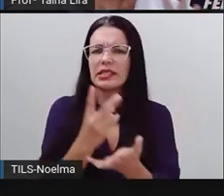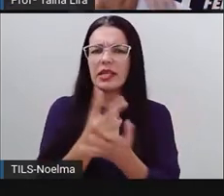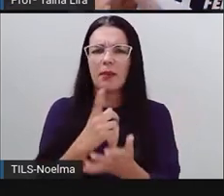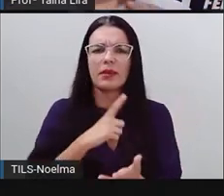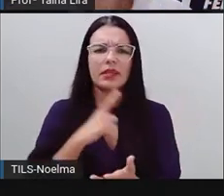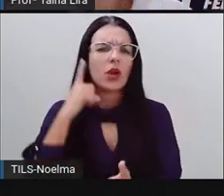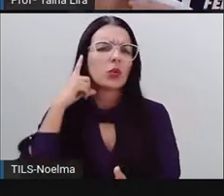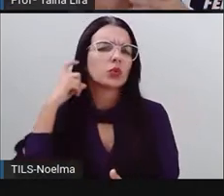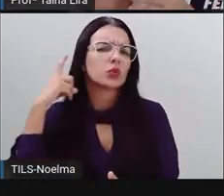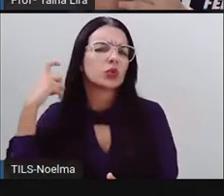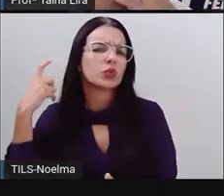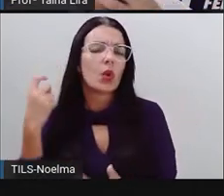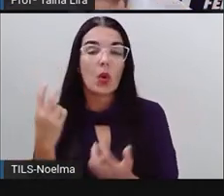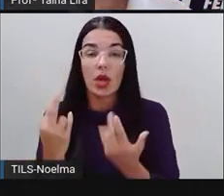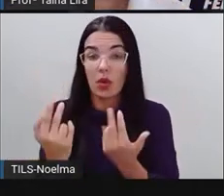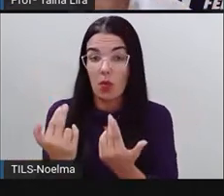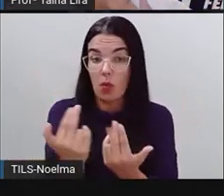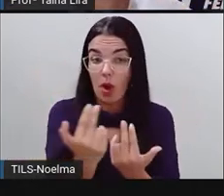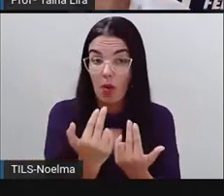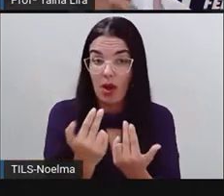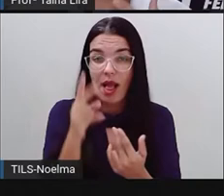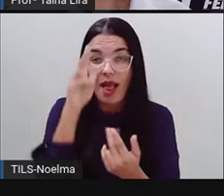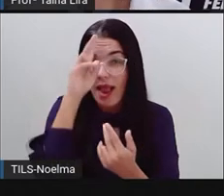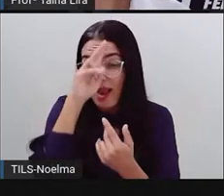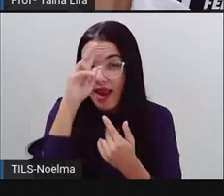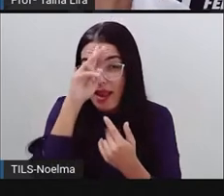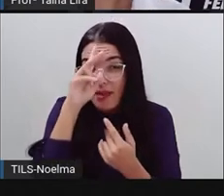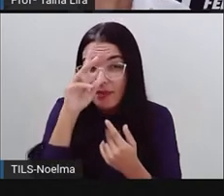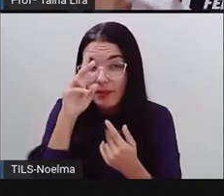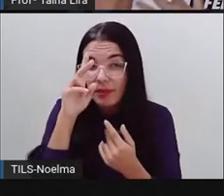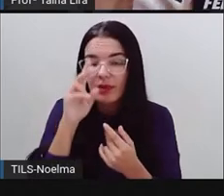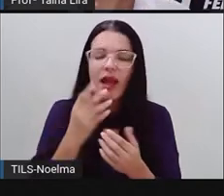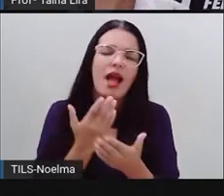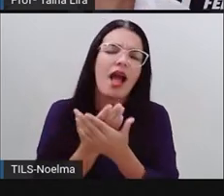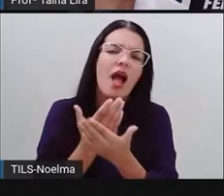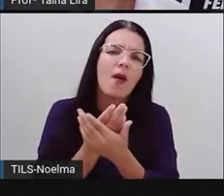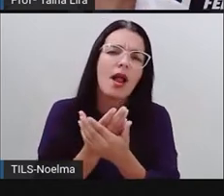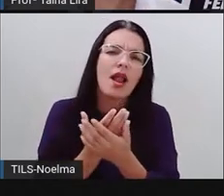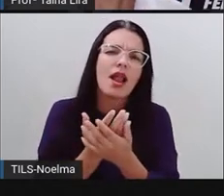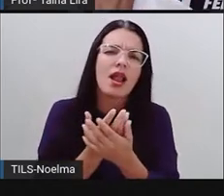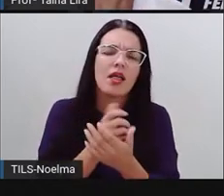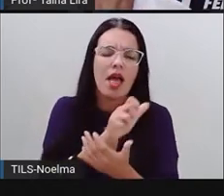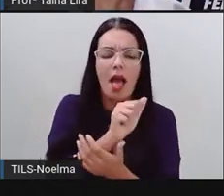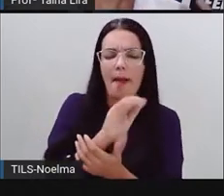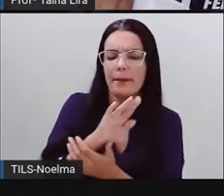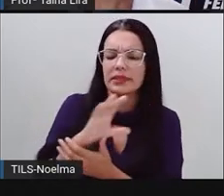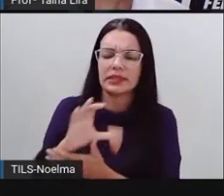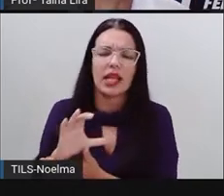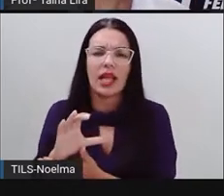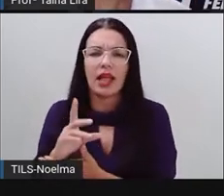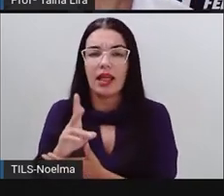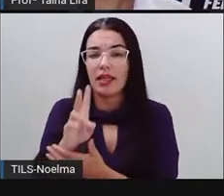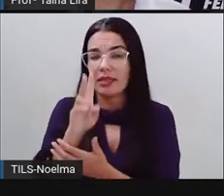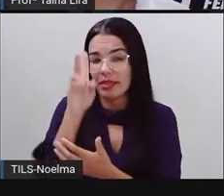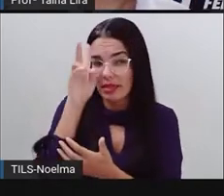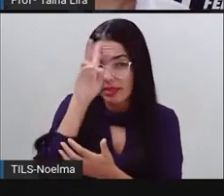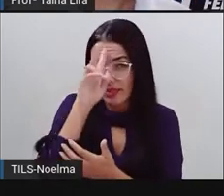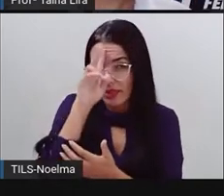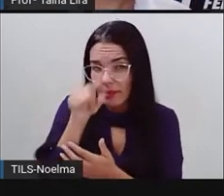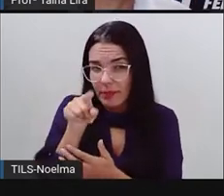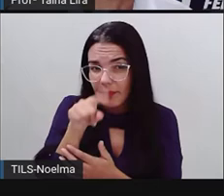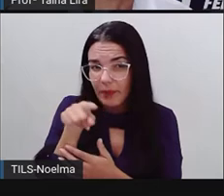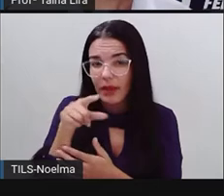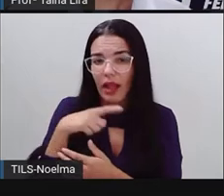som lembra o que quando a professora aquela linha de alfabeto a pro falou né que